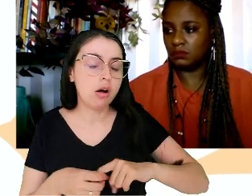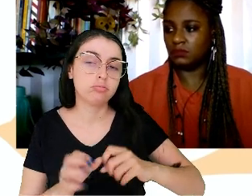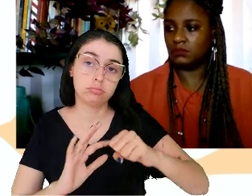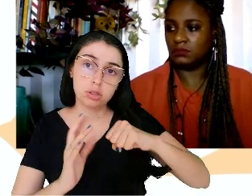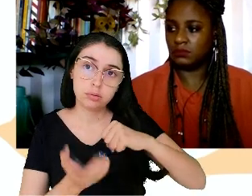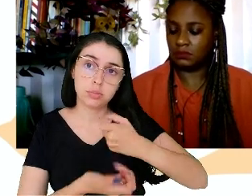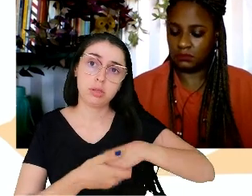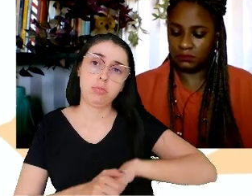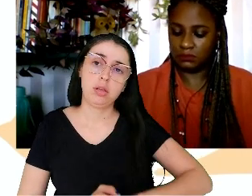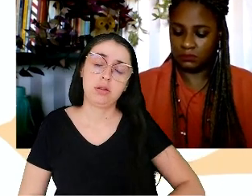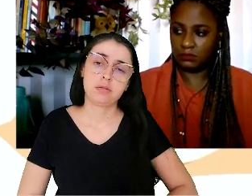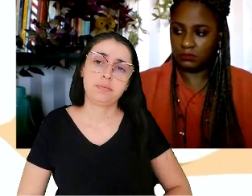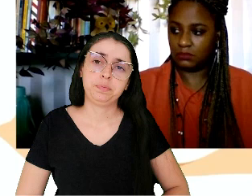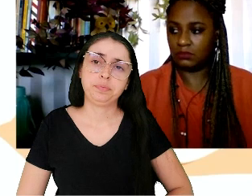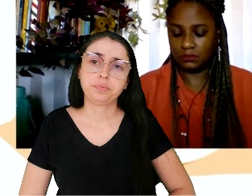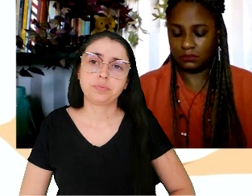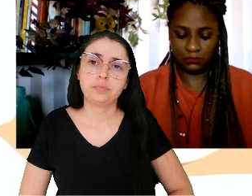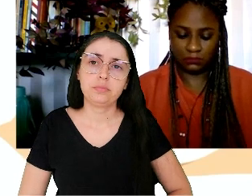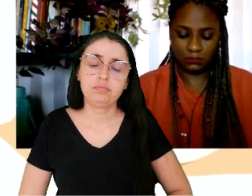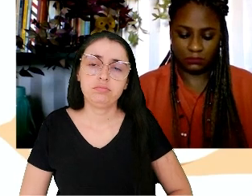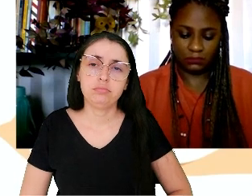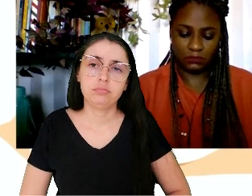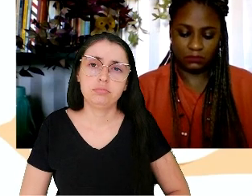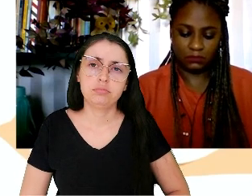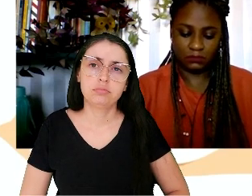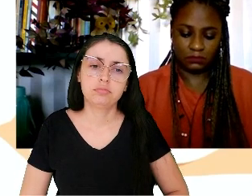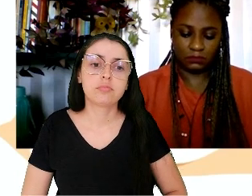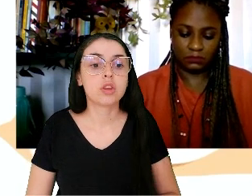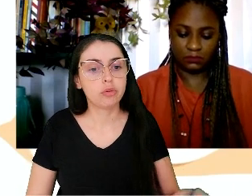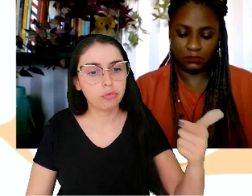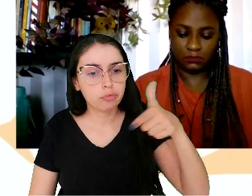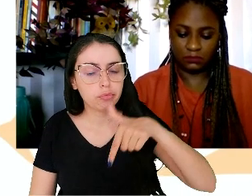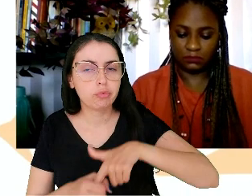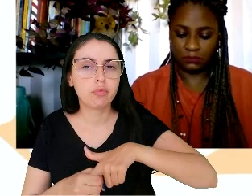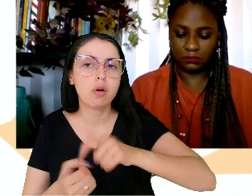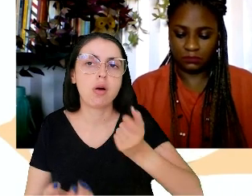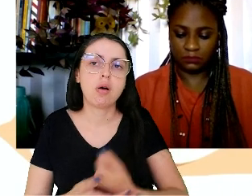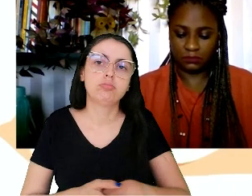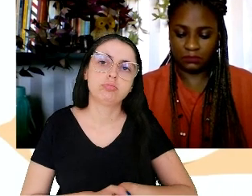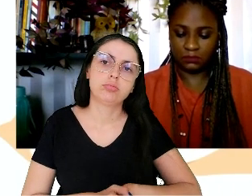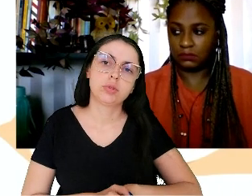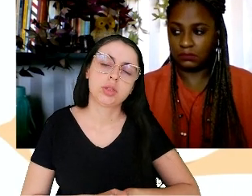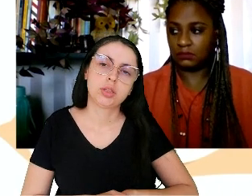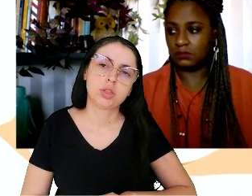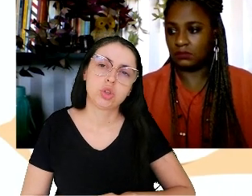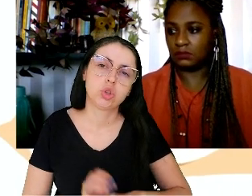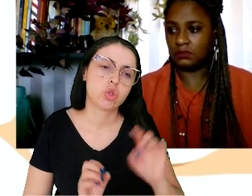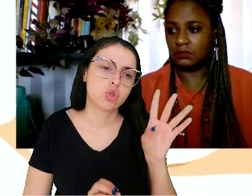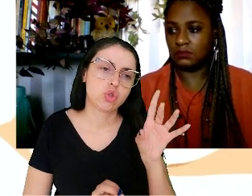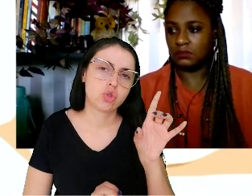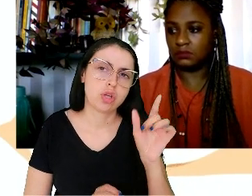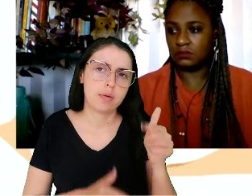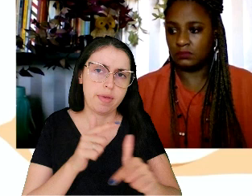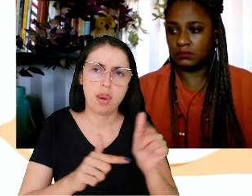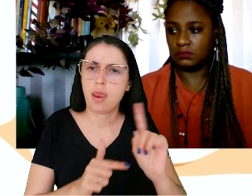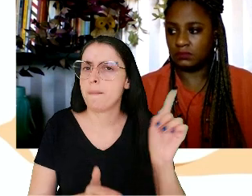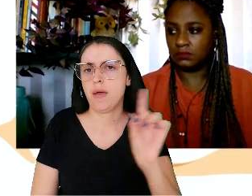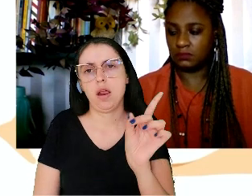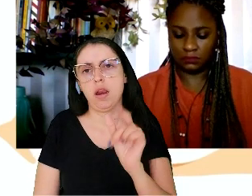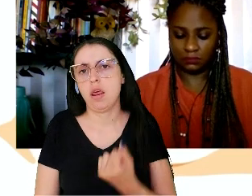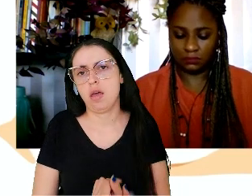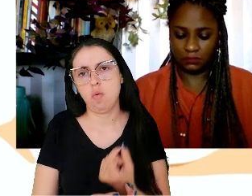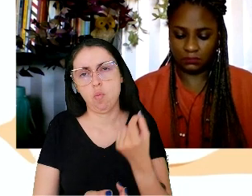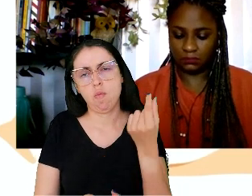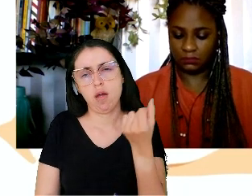momento da pandemia, e naturalmente ele volta à tona não só pela questão do trabalho que